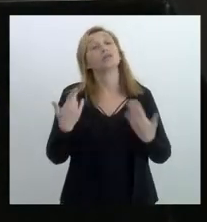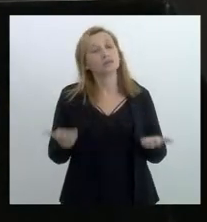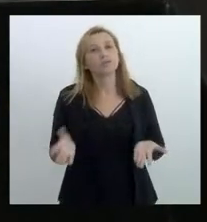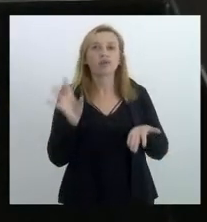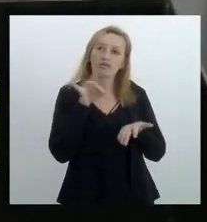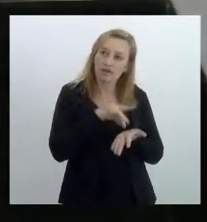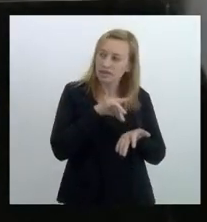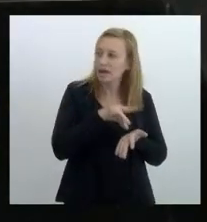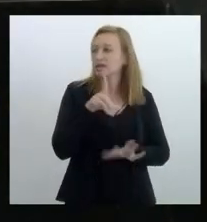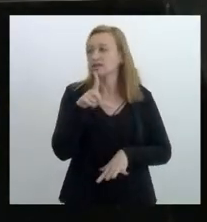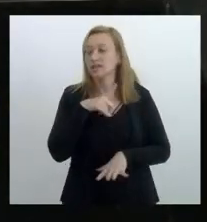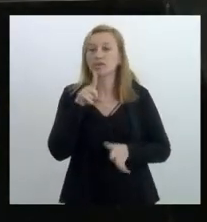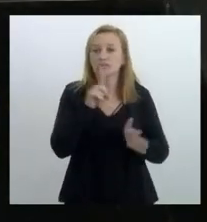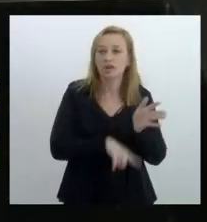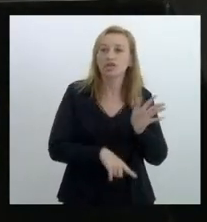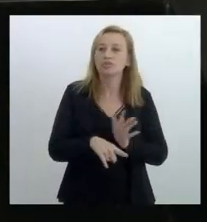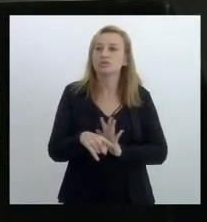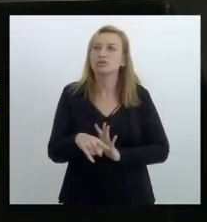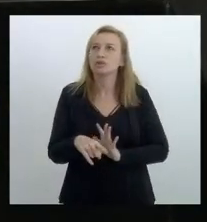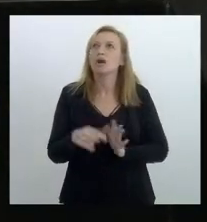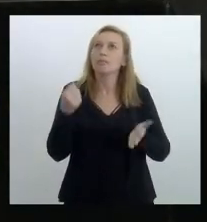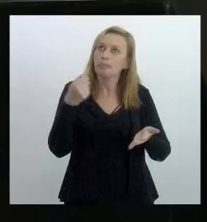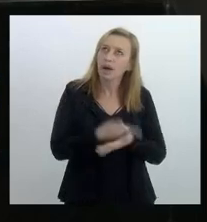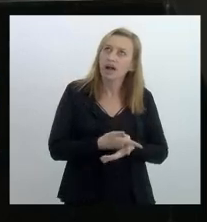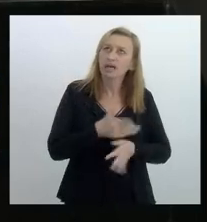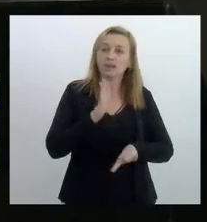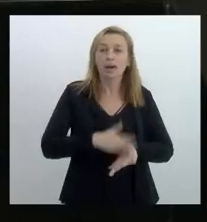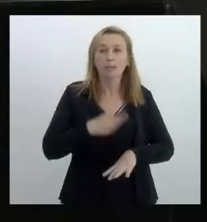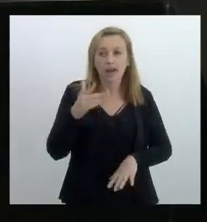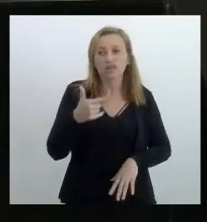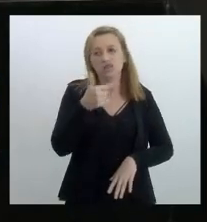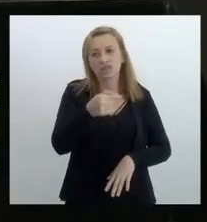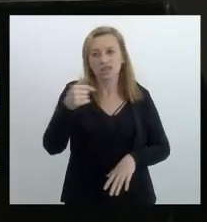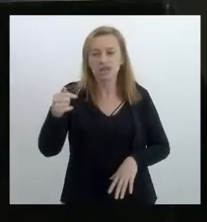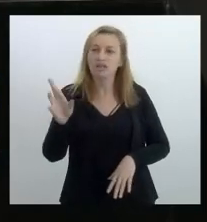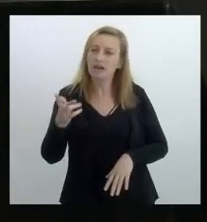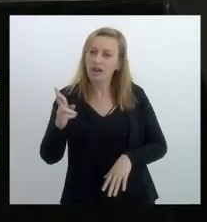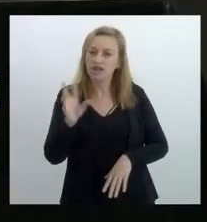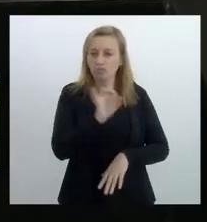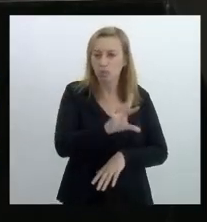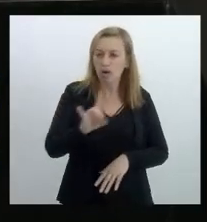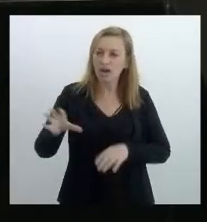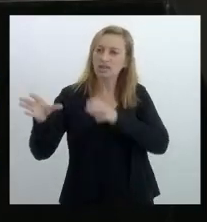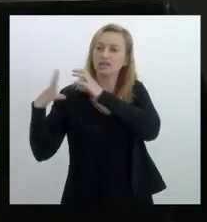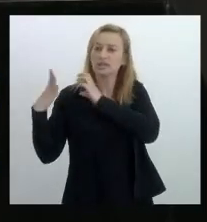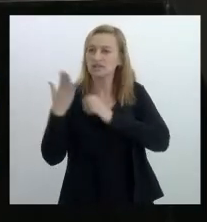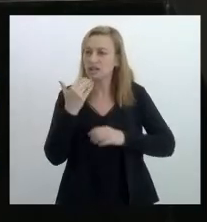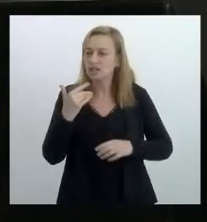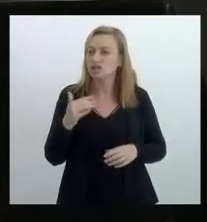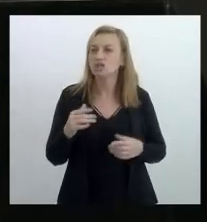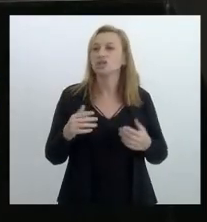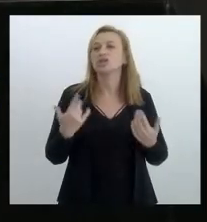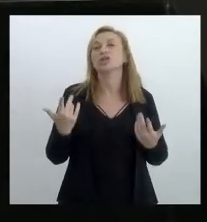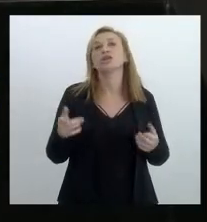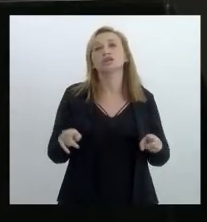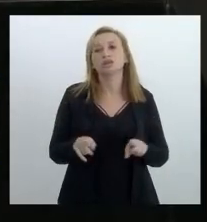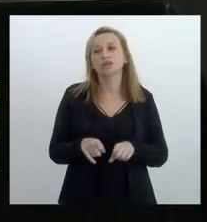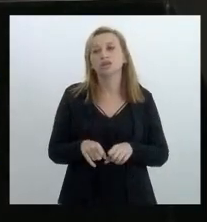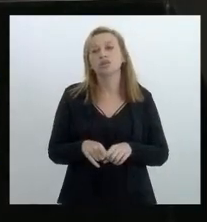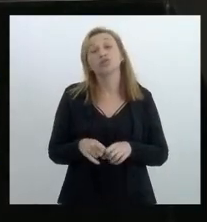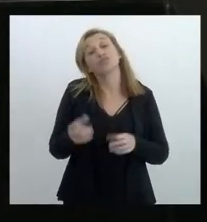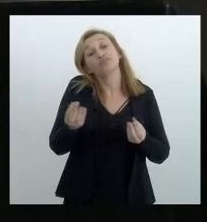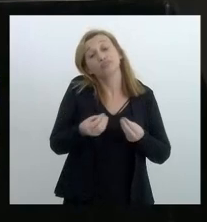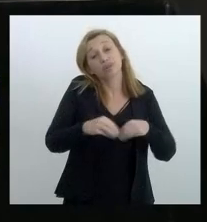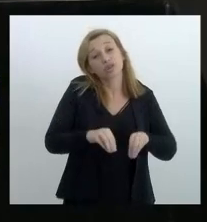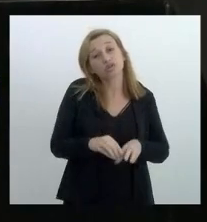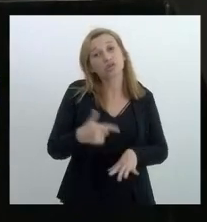nós temos pagamos a mais R$ 17,00 por cada cesta, e o comontante desse